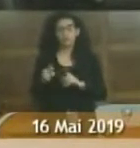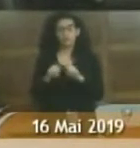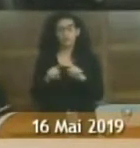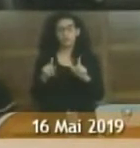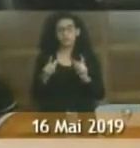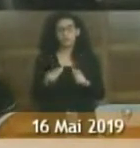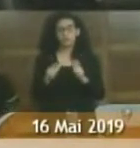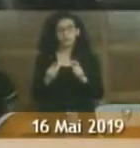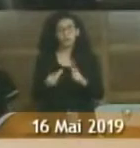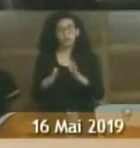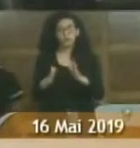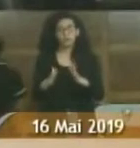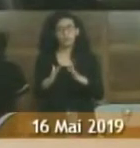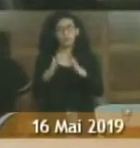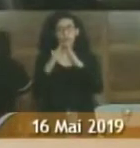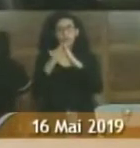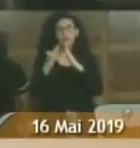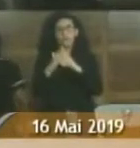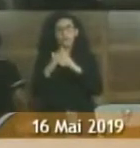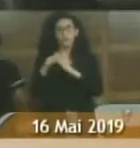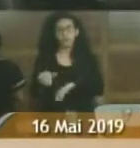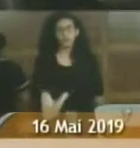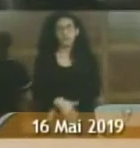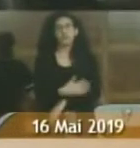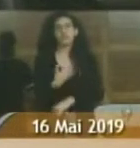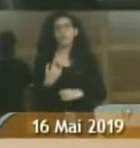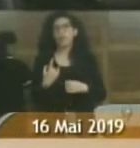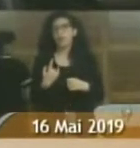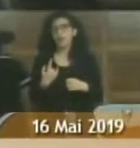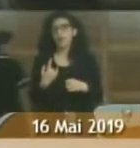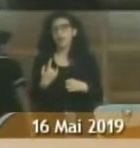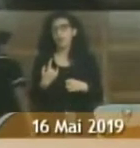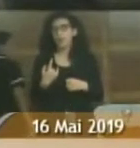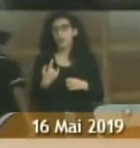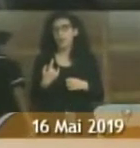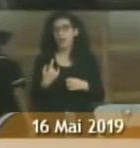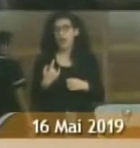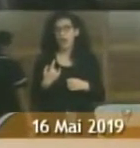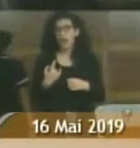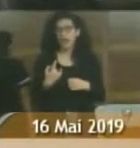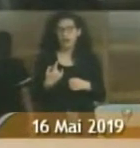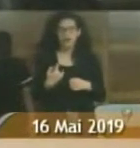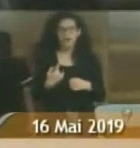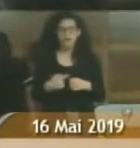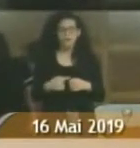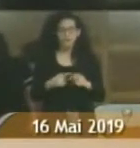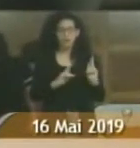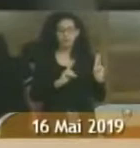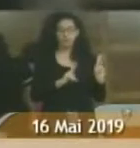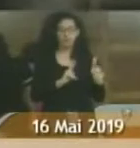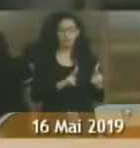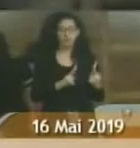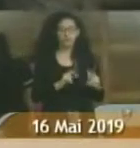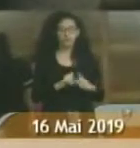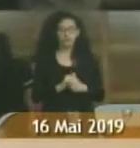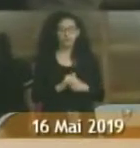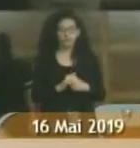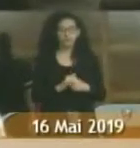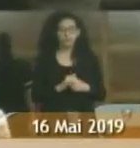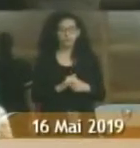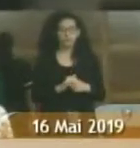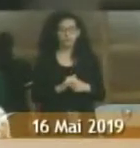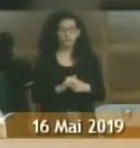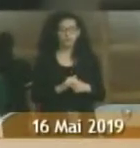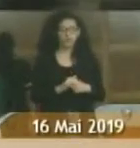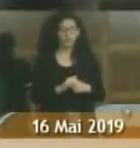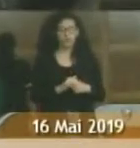cujo objeto refere-se ao imóvel situado na rua Lago Azul, no Parque Mambucaba, Angra dos Reis,